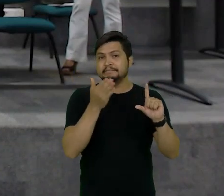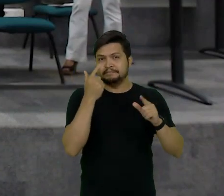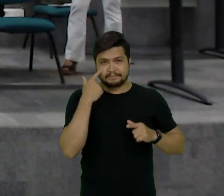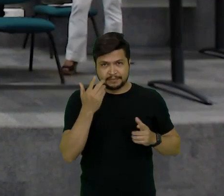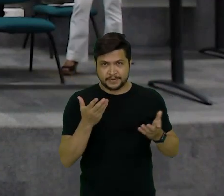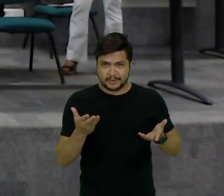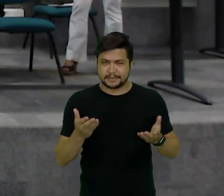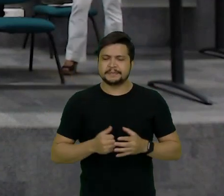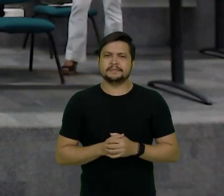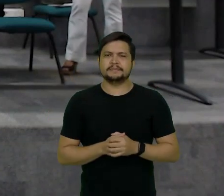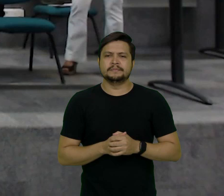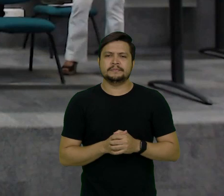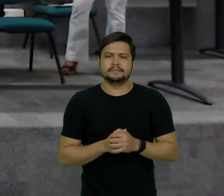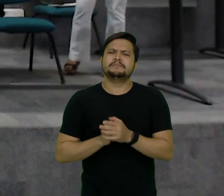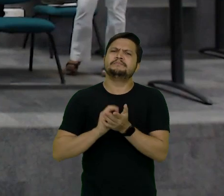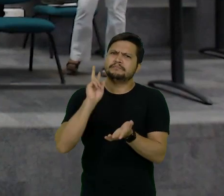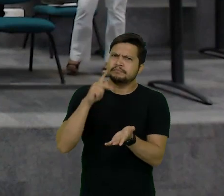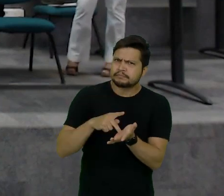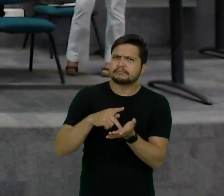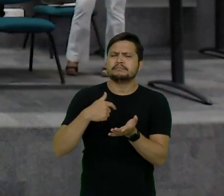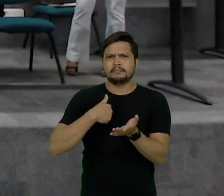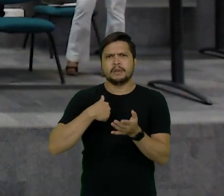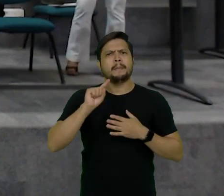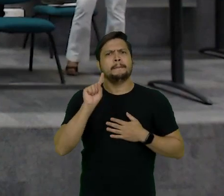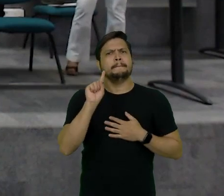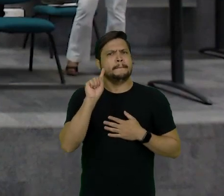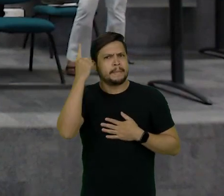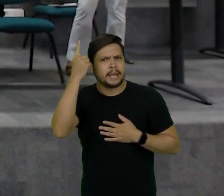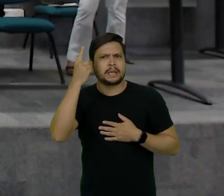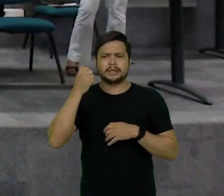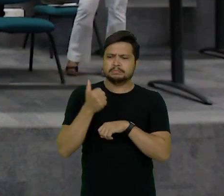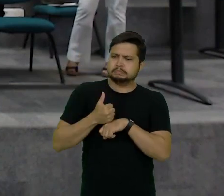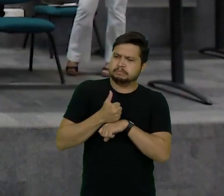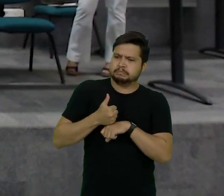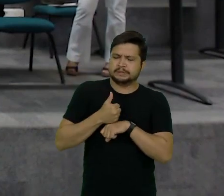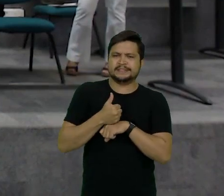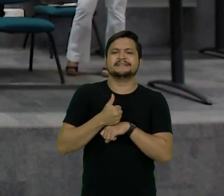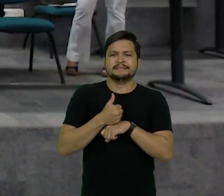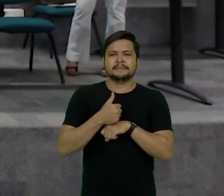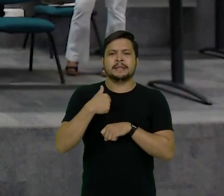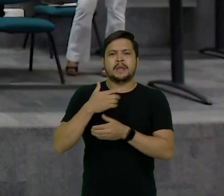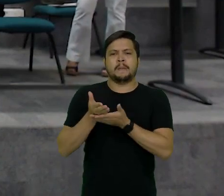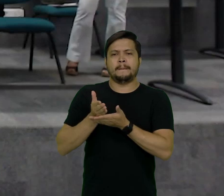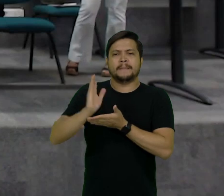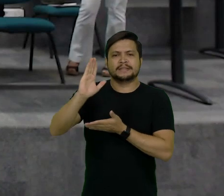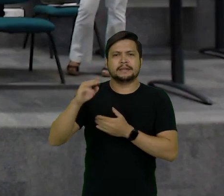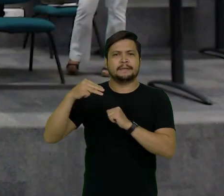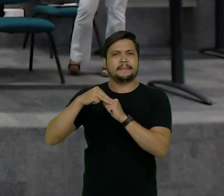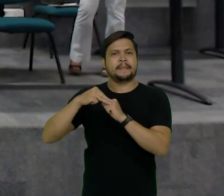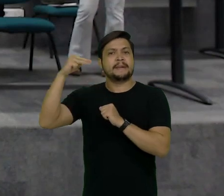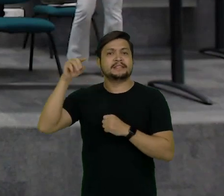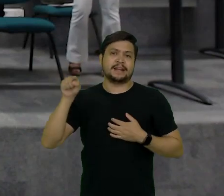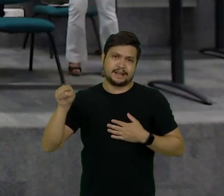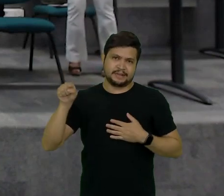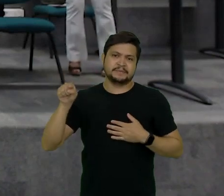primeira zootecnista é verdade, porque eu passei no mestrado e eu não colei grau com a minha